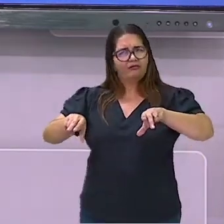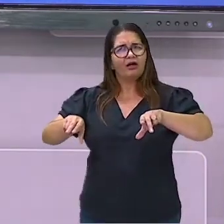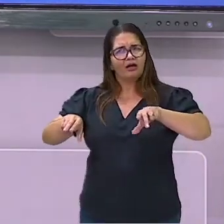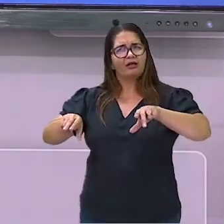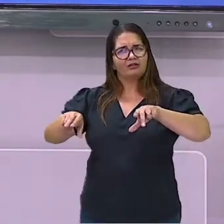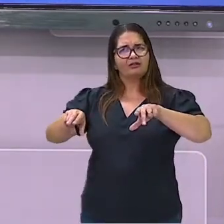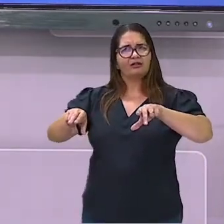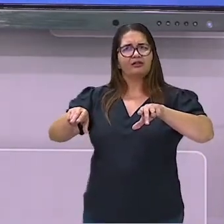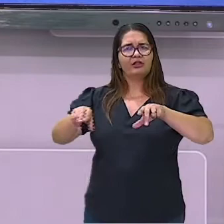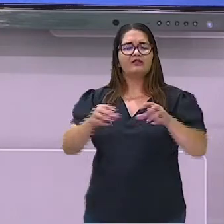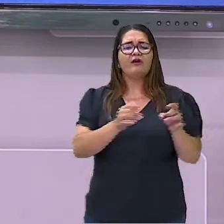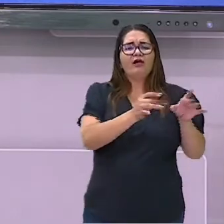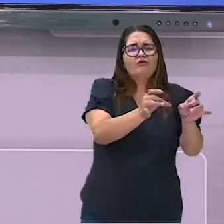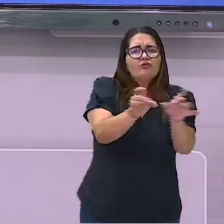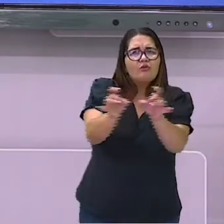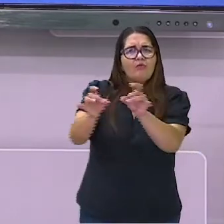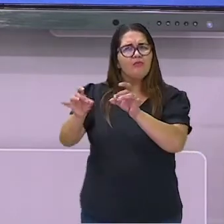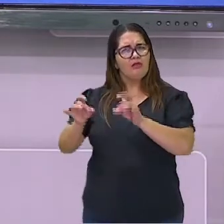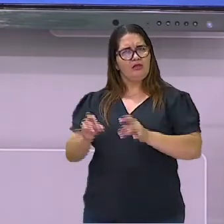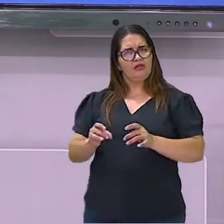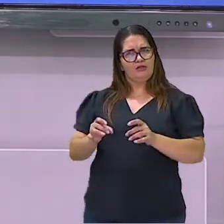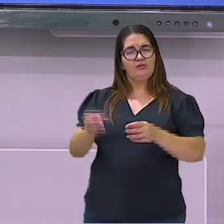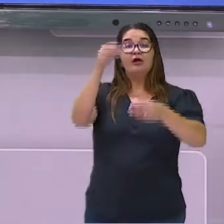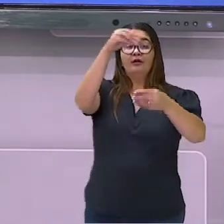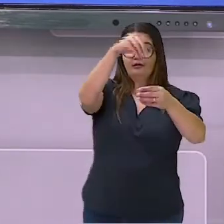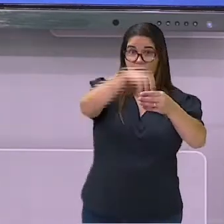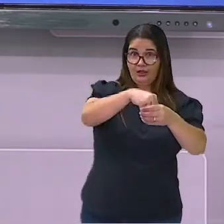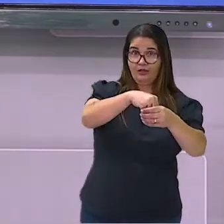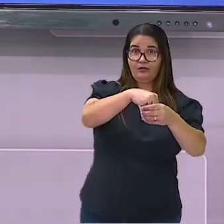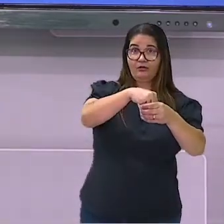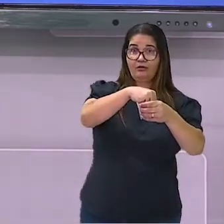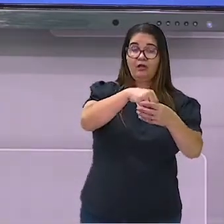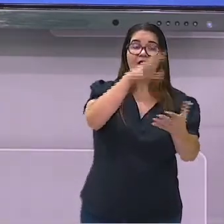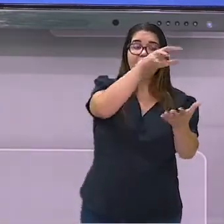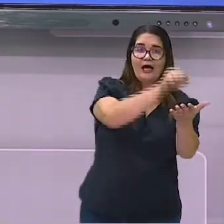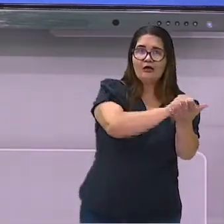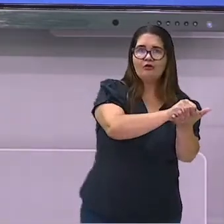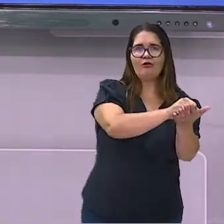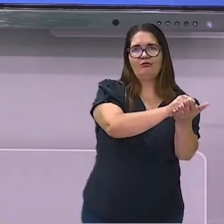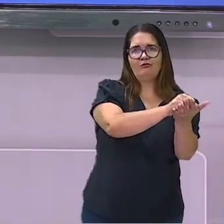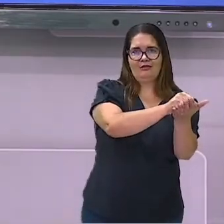aí foi sendo introduzido o